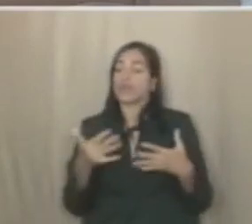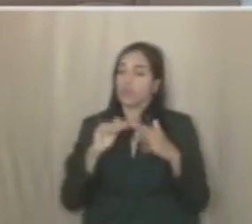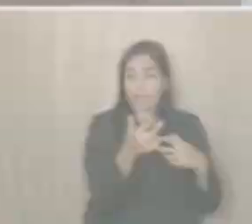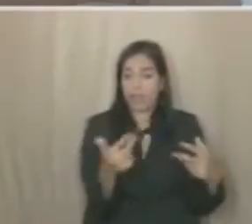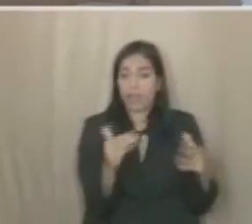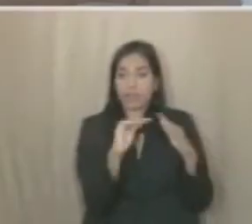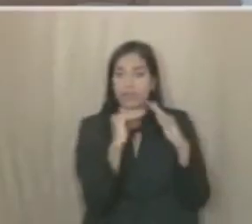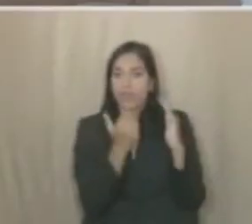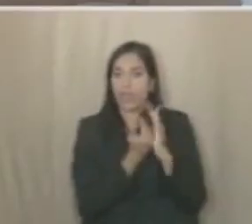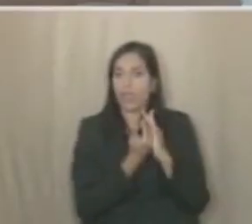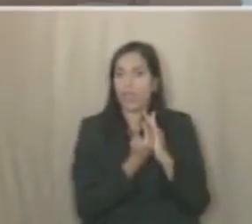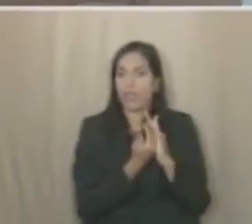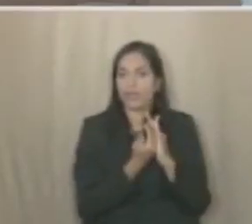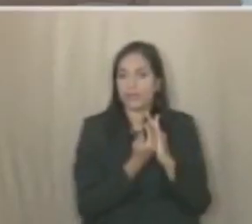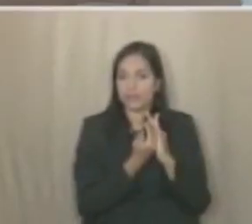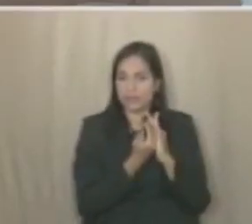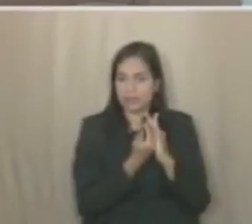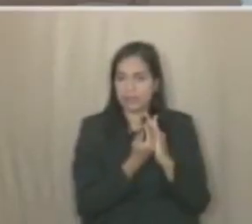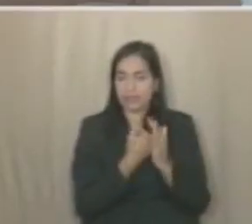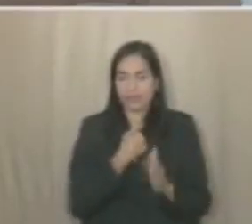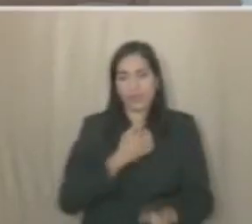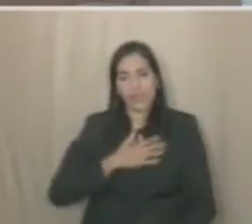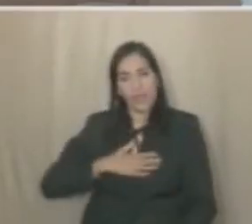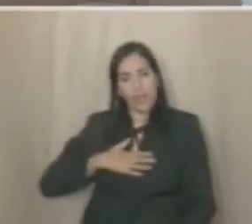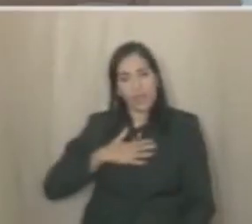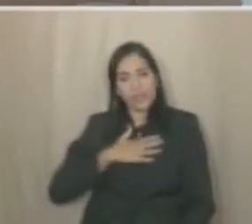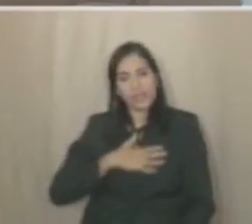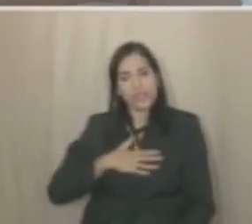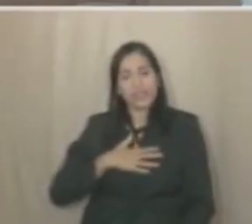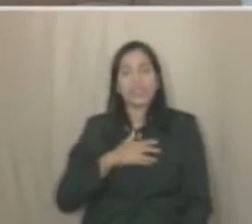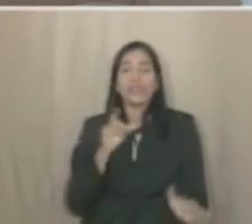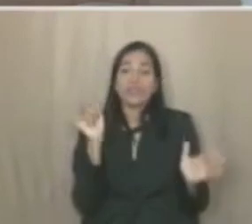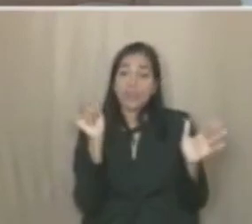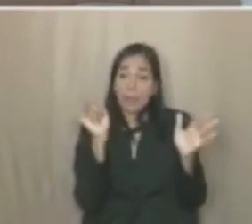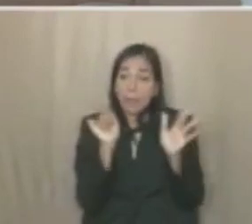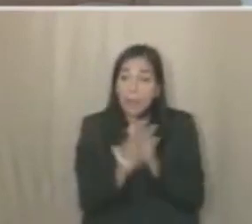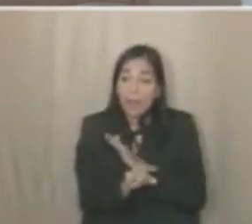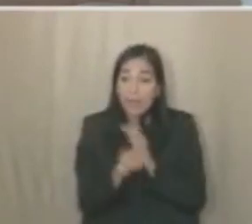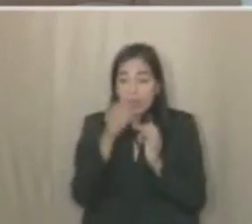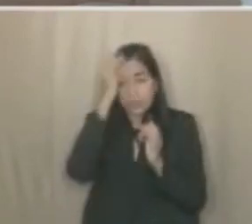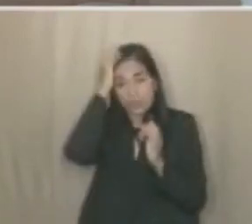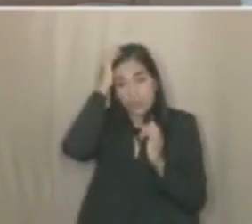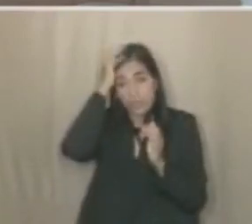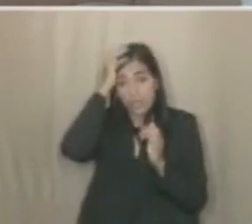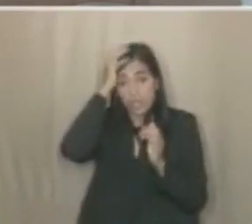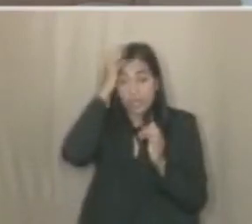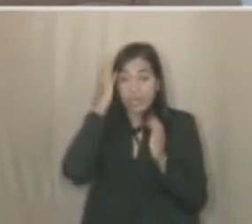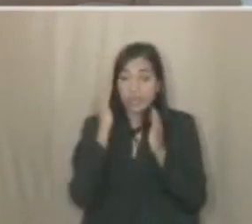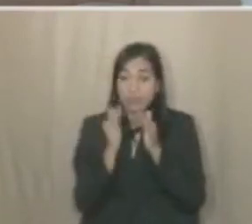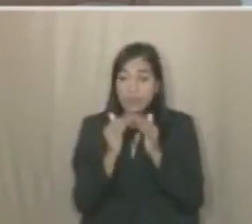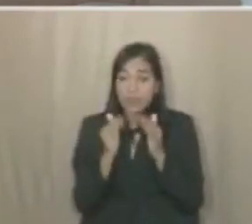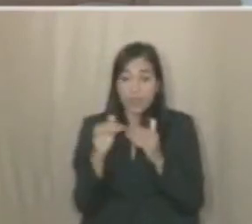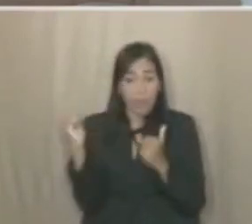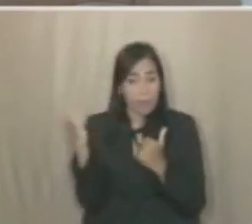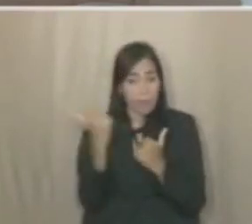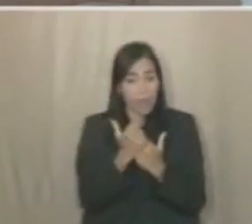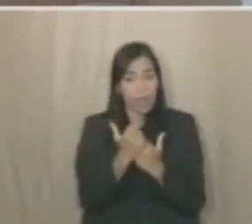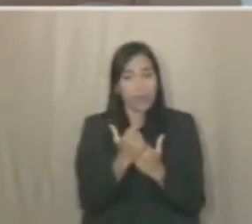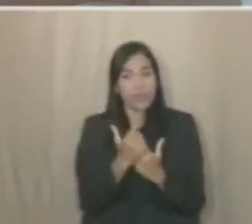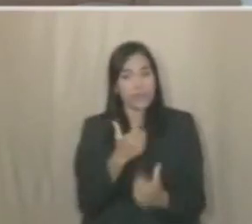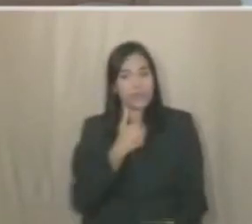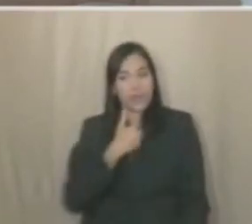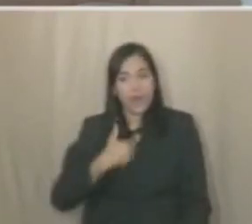pública. Então eu gostaria de fazer essa pergunta e pedir o apoio da base do governo